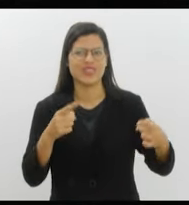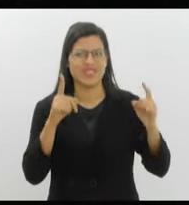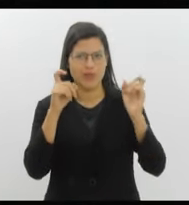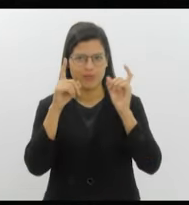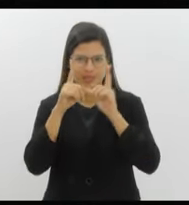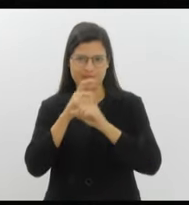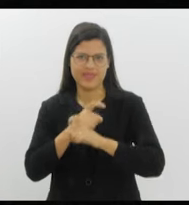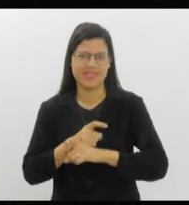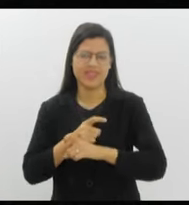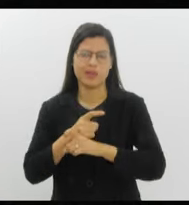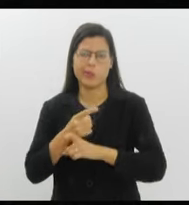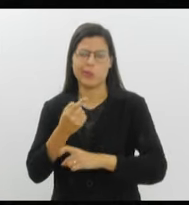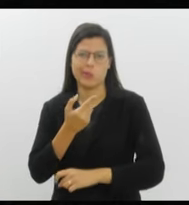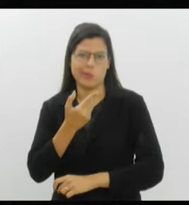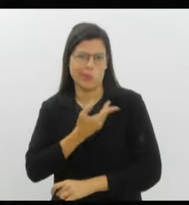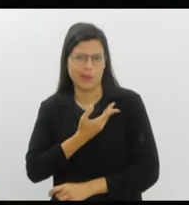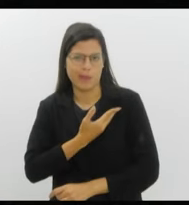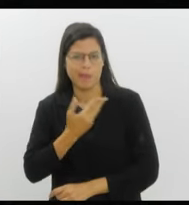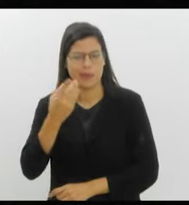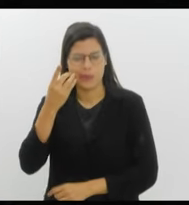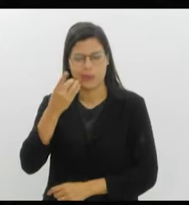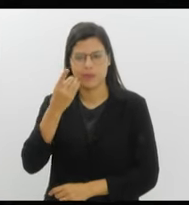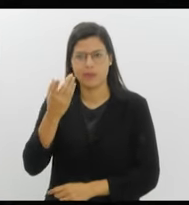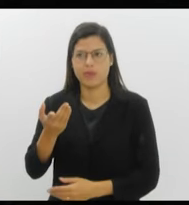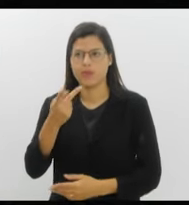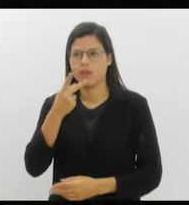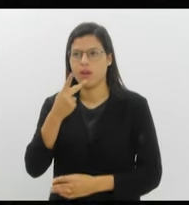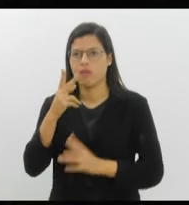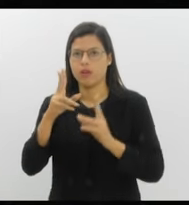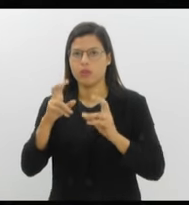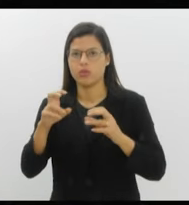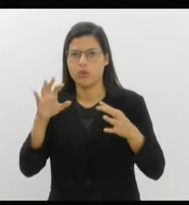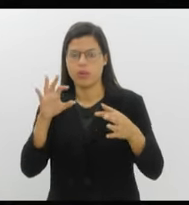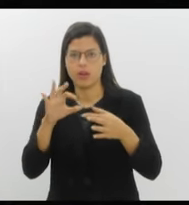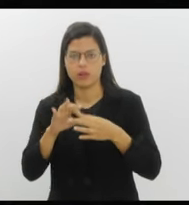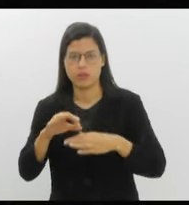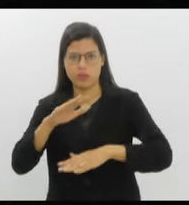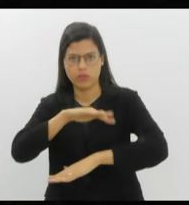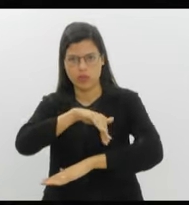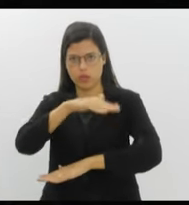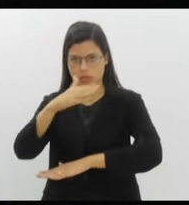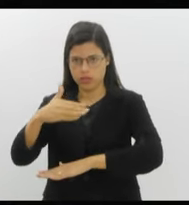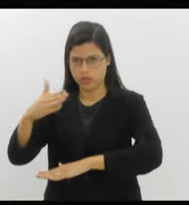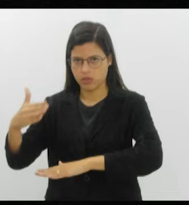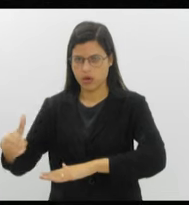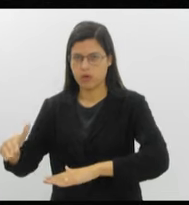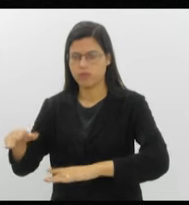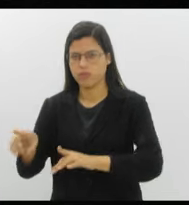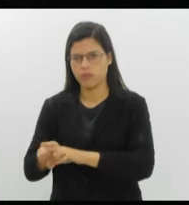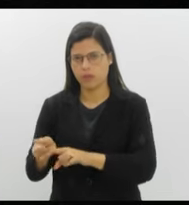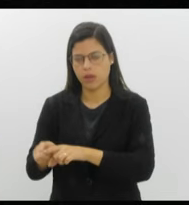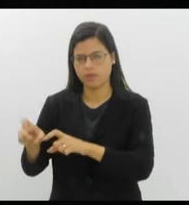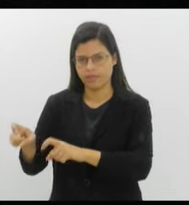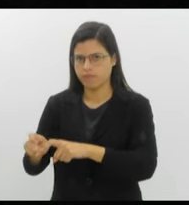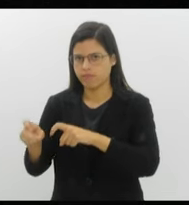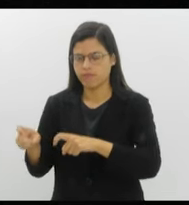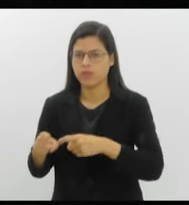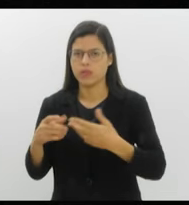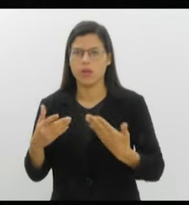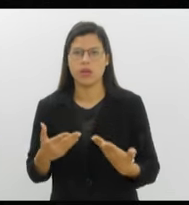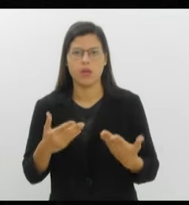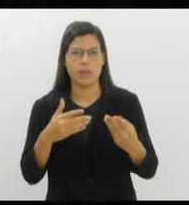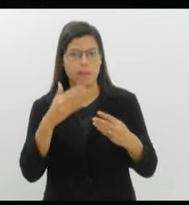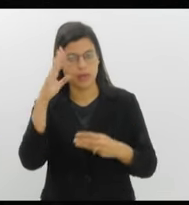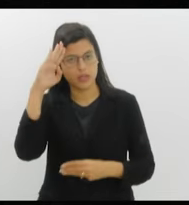para falar um pouco de alguns assuntos relativos à região serrana, às cidades do interior, em especial Petrópolis. Estamos